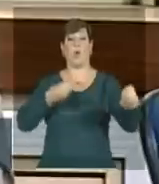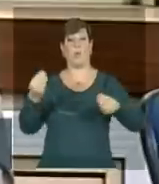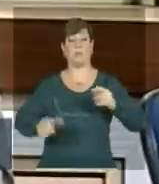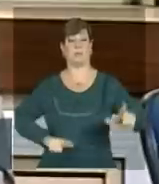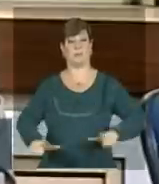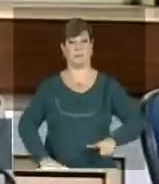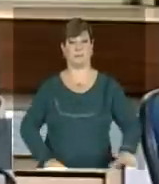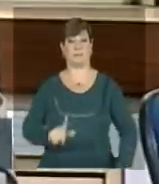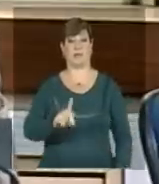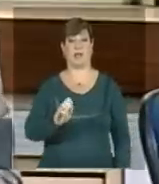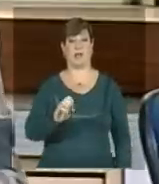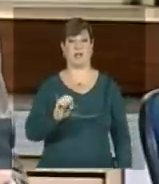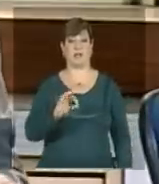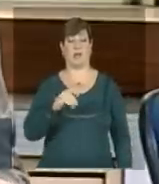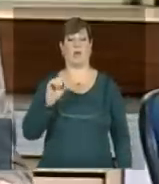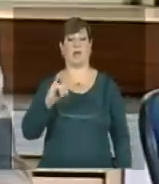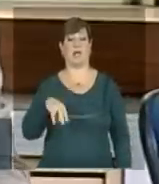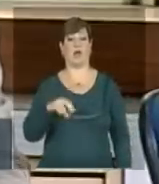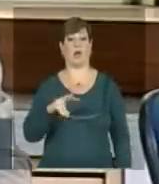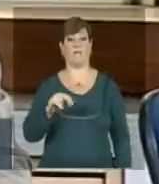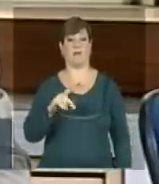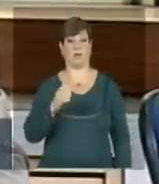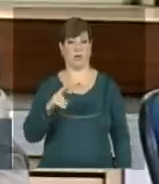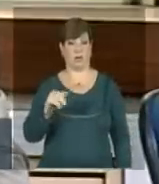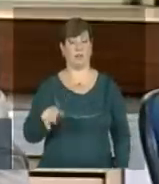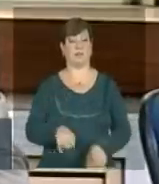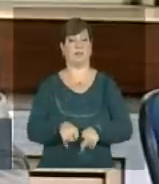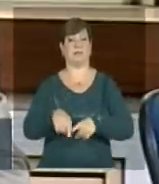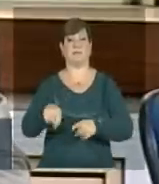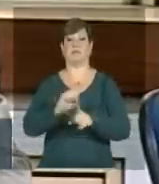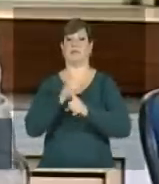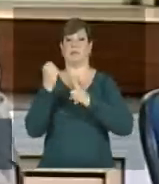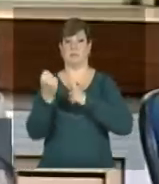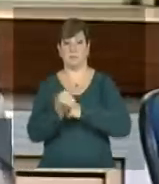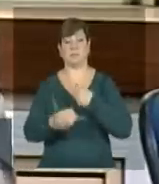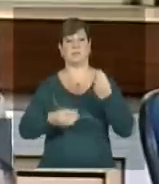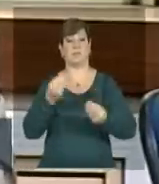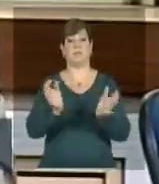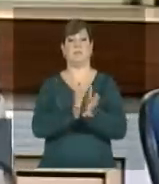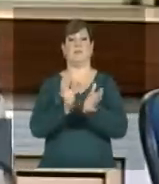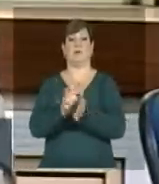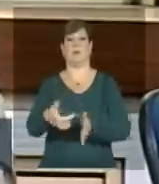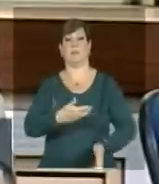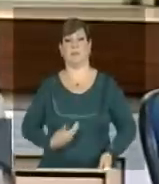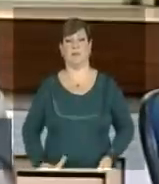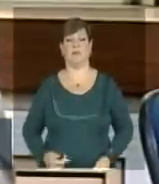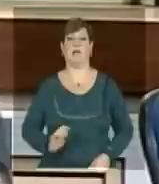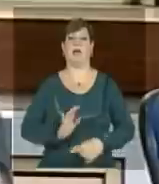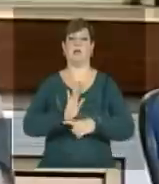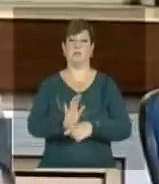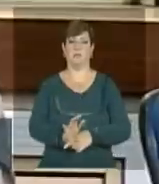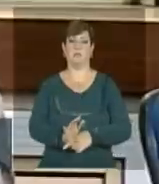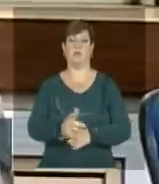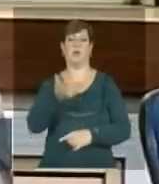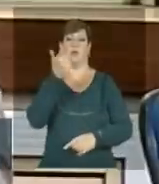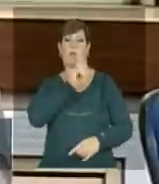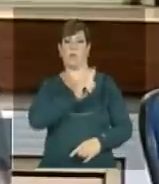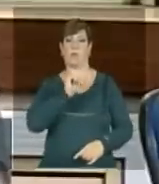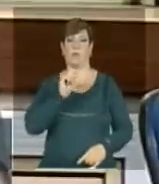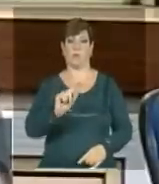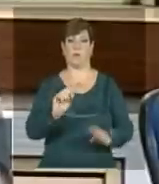gestão inovadoras, tanto para a sociedade quanto para o próprio setor público, e permite compartilhar lições